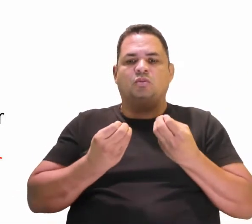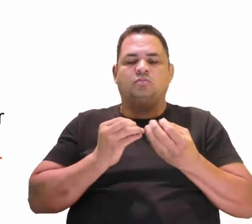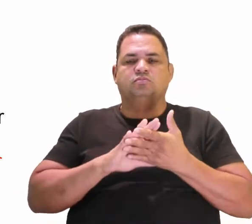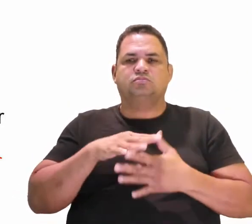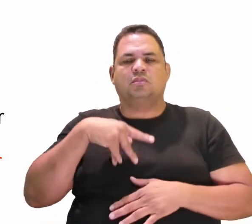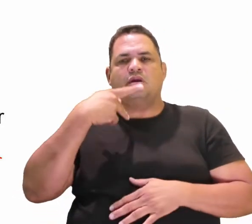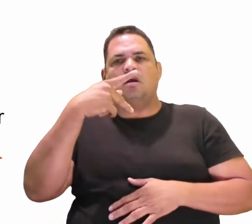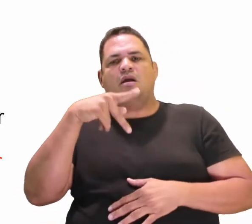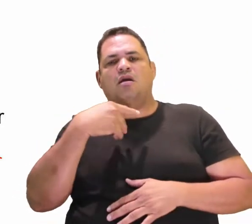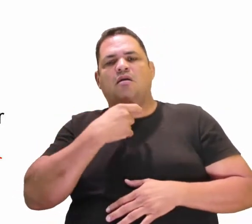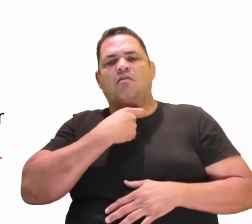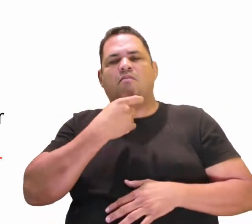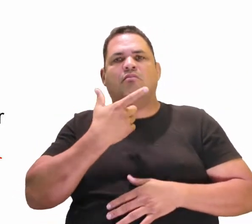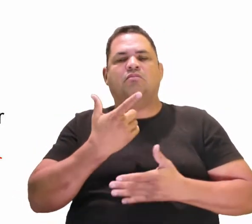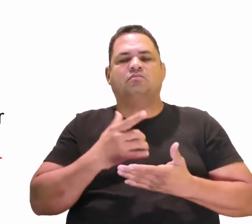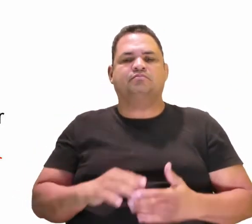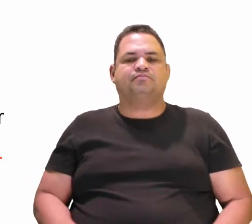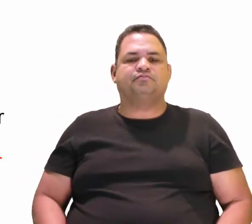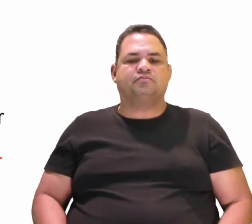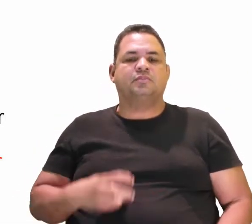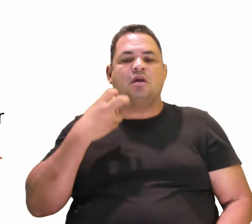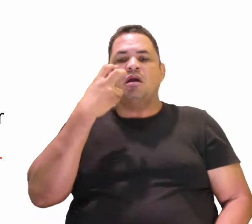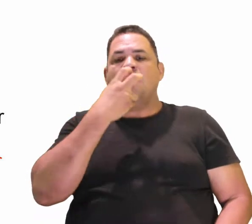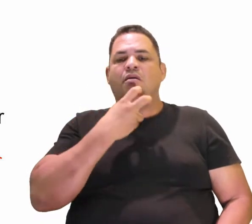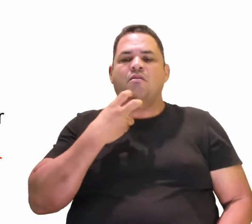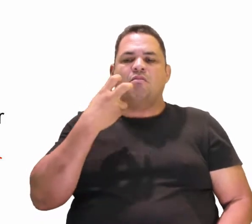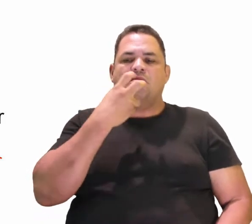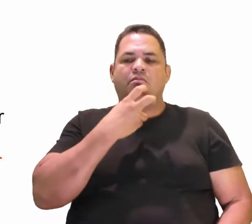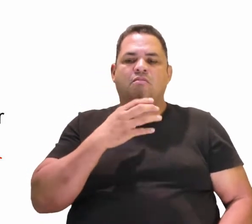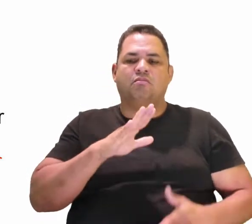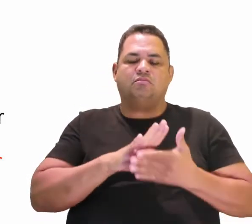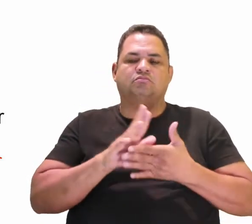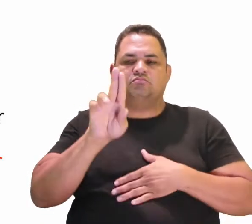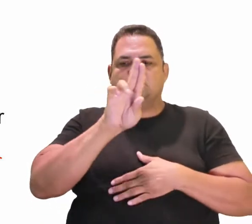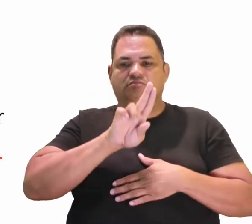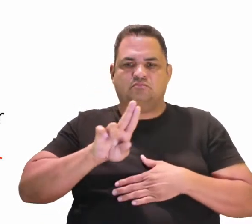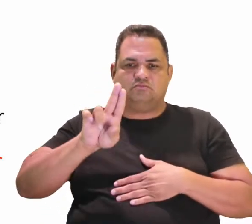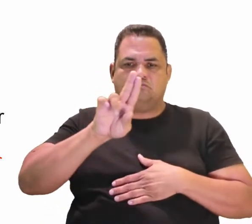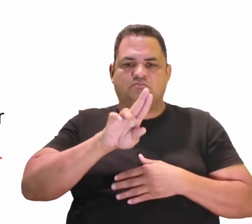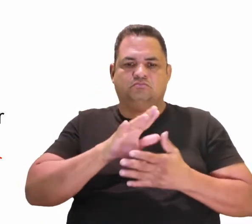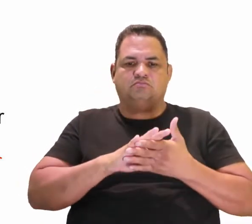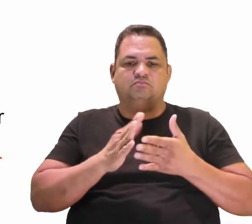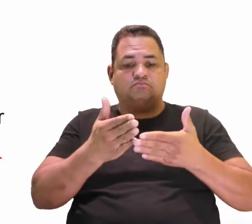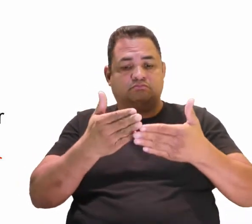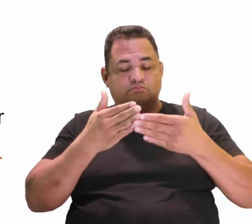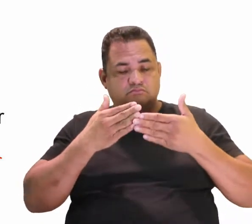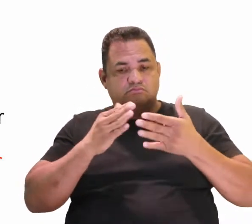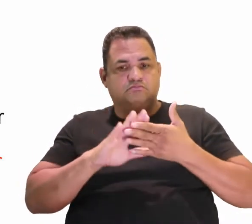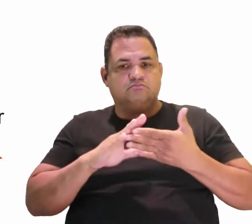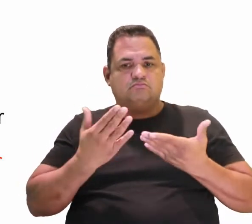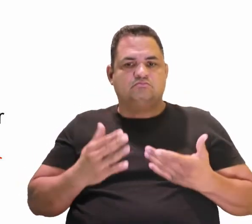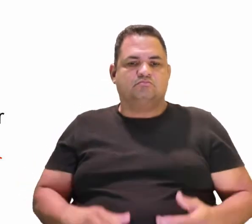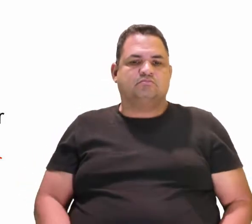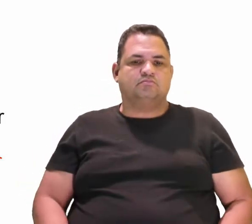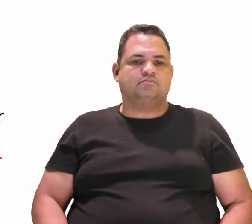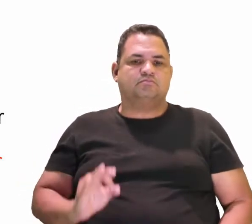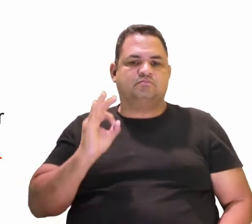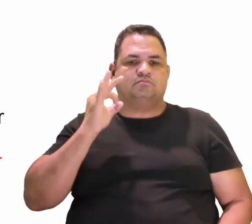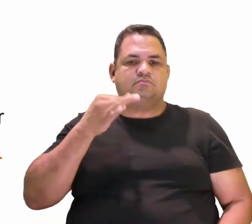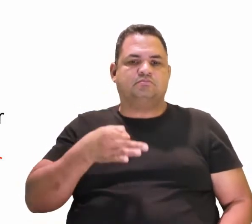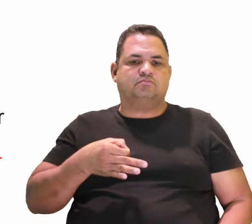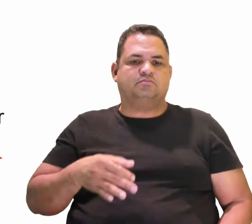tom, principalmente se isso for na oralidade, se eu uso o por favor ou não, que é o please,